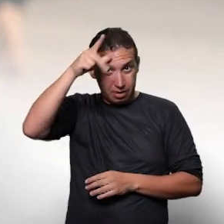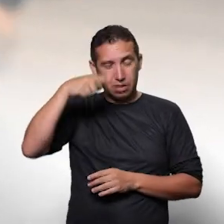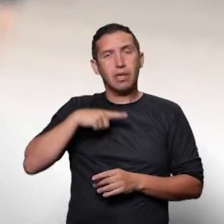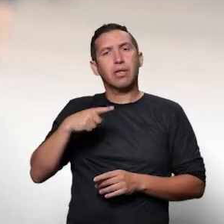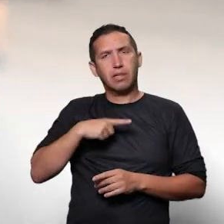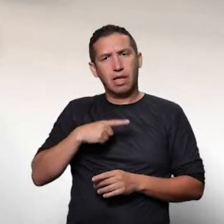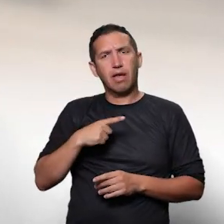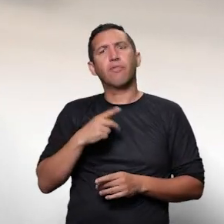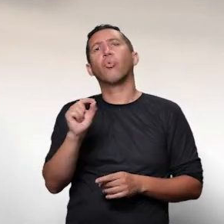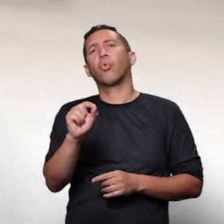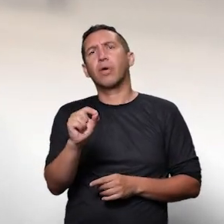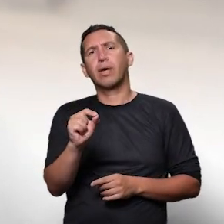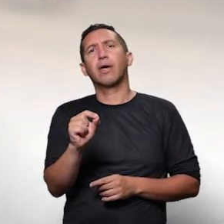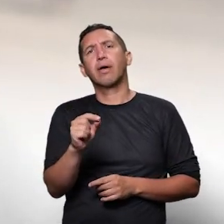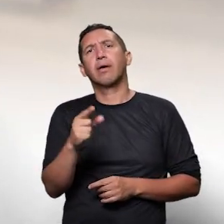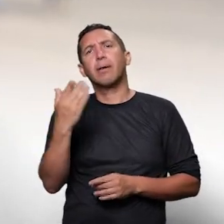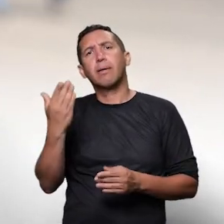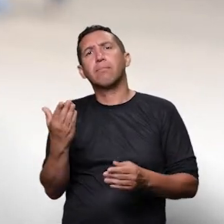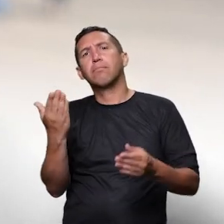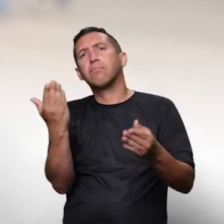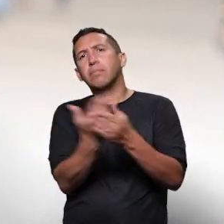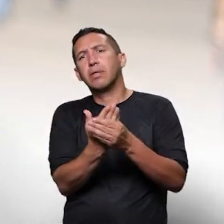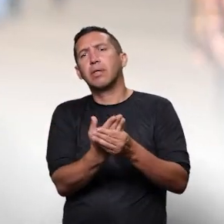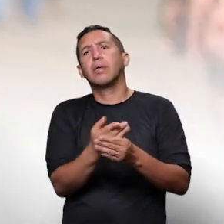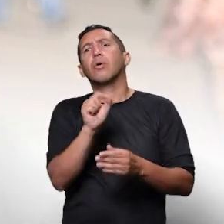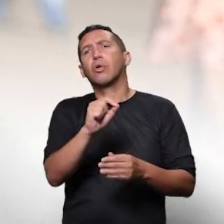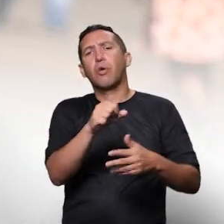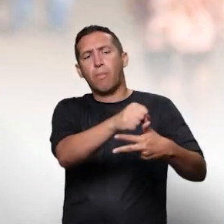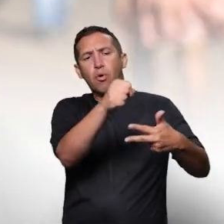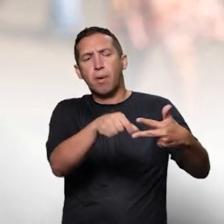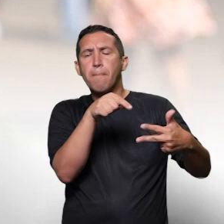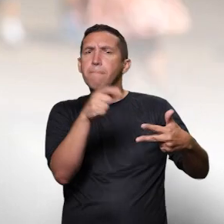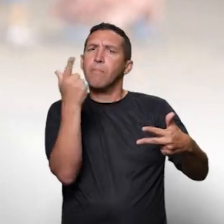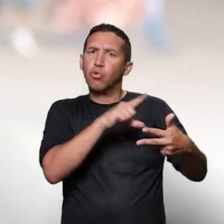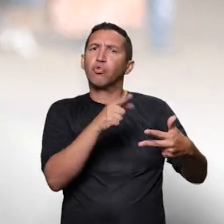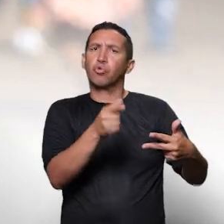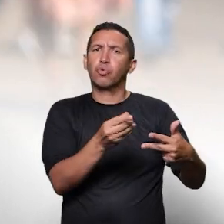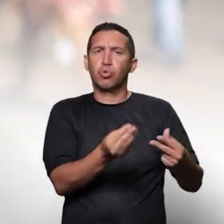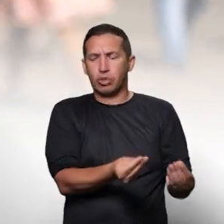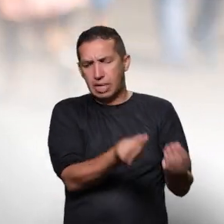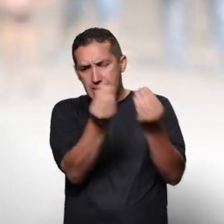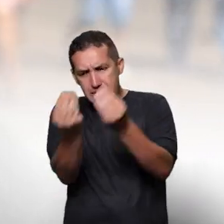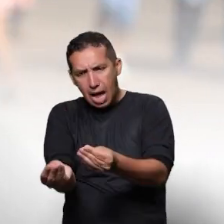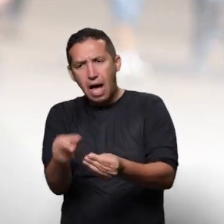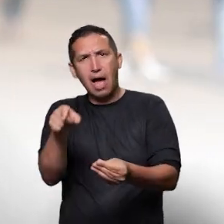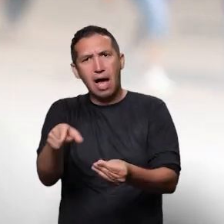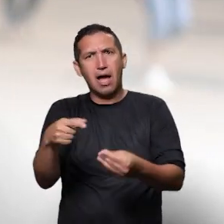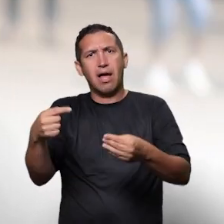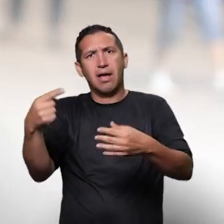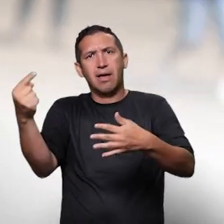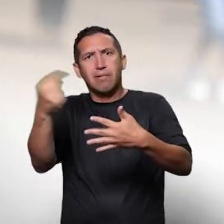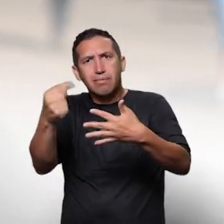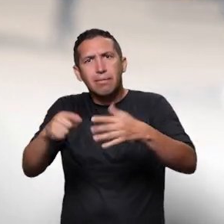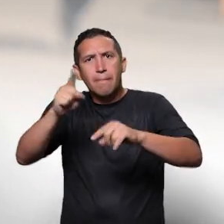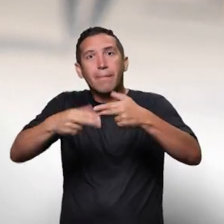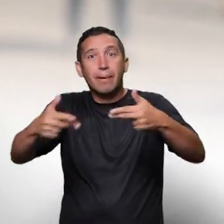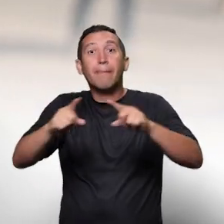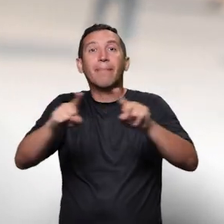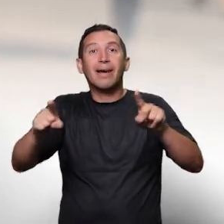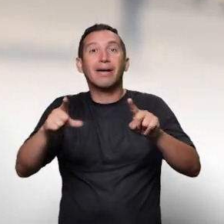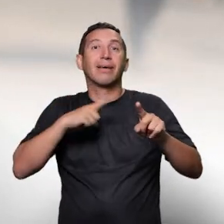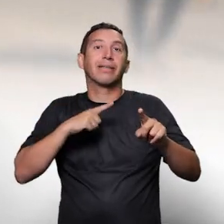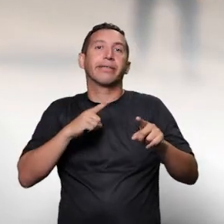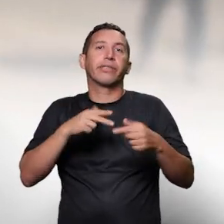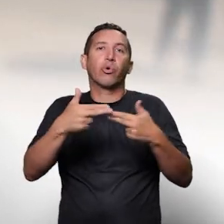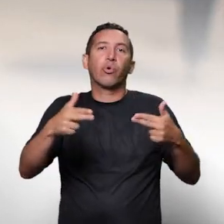diversas ações ao longo dos últimos anos para que o poder público Garanta de forma regular o fornecimento destes itens no entanto decisões judiciais